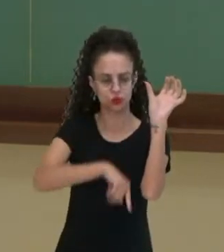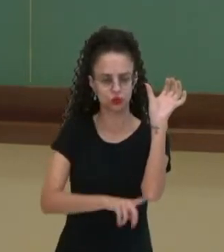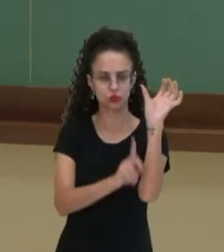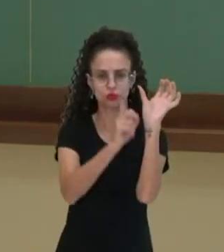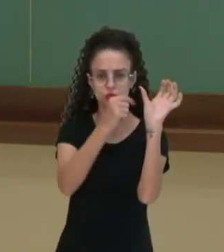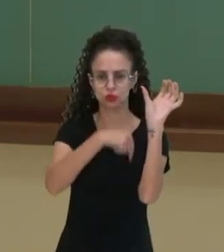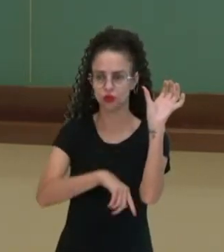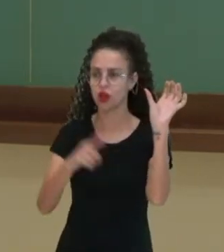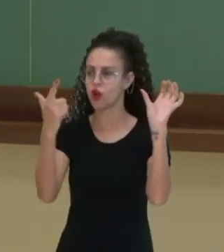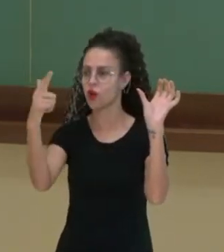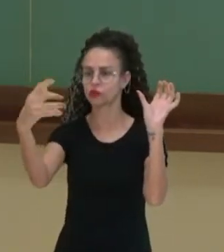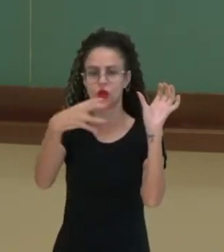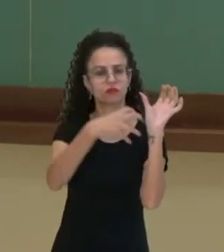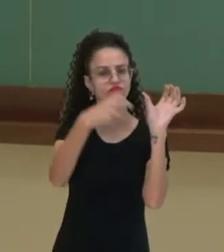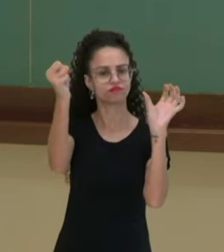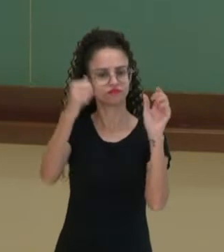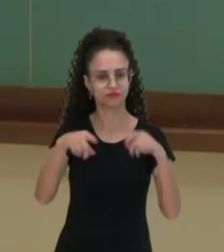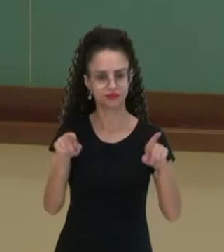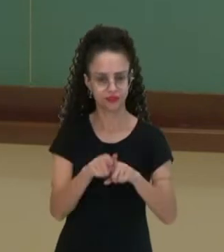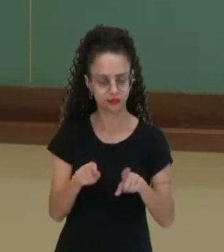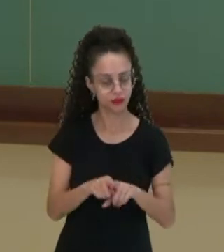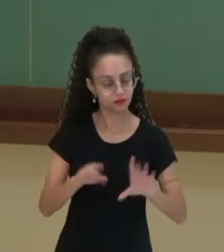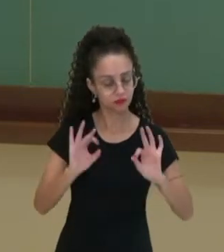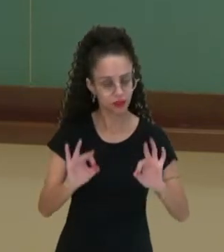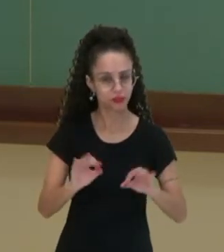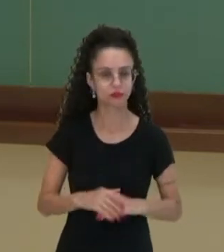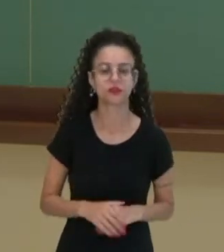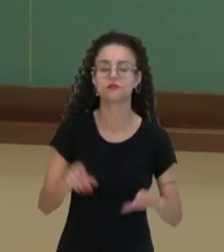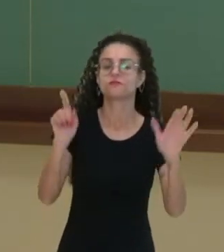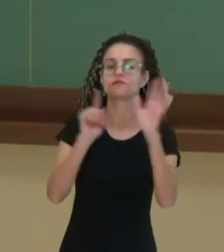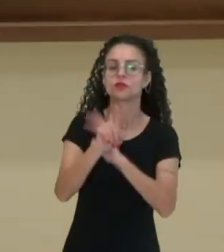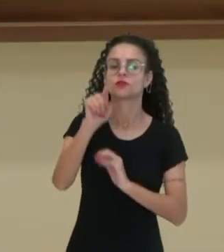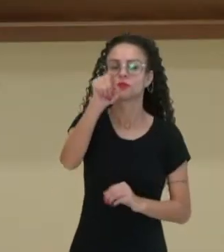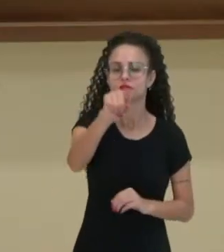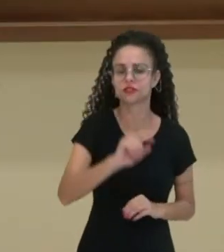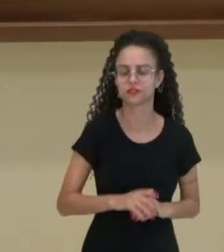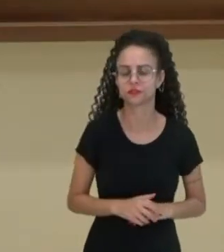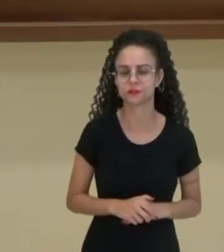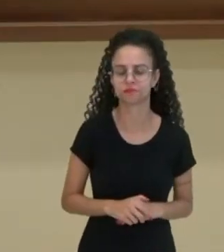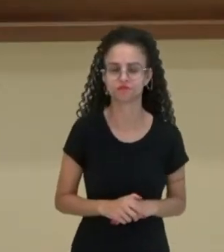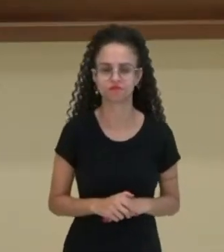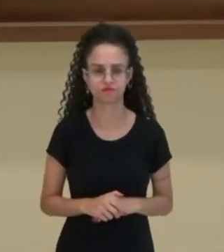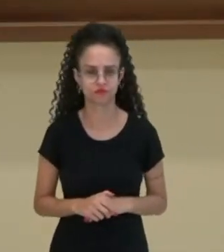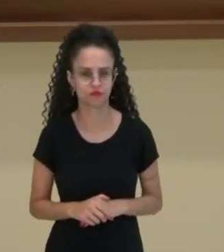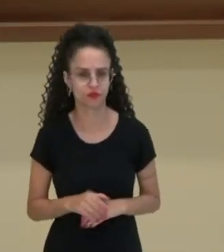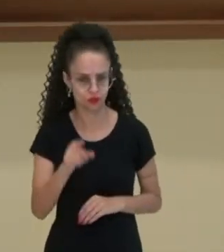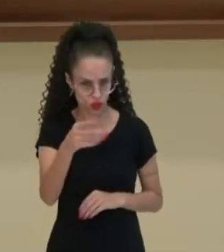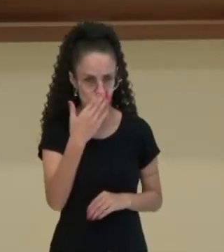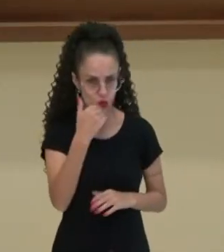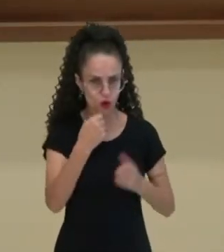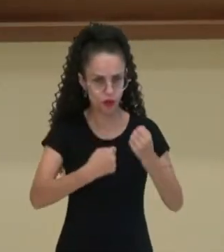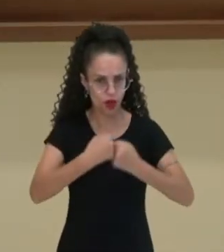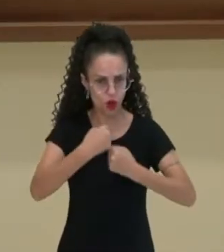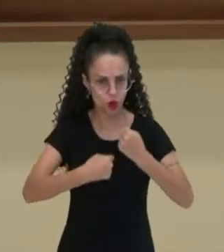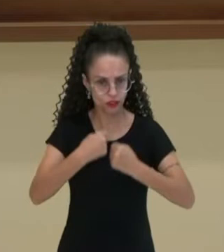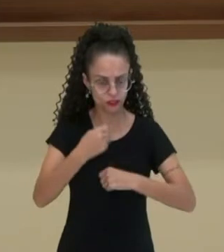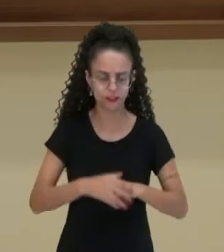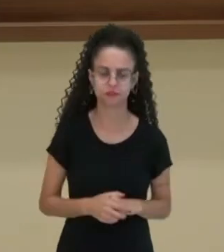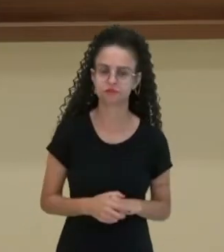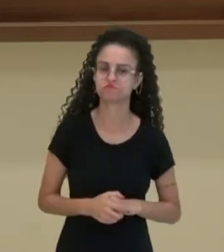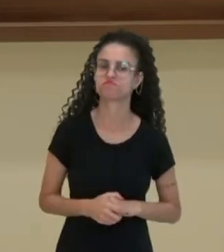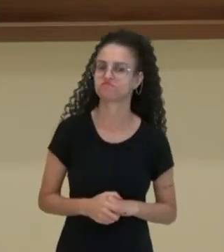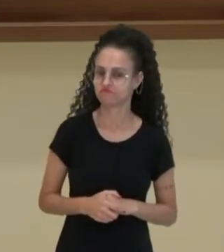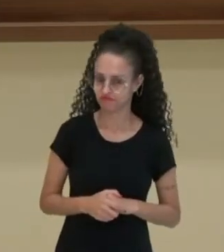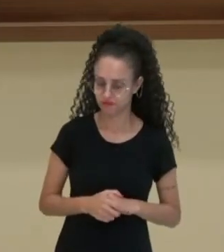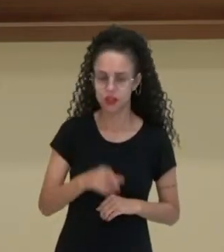de alimento para os outros seres vivos. Isso mesmo, quero perguntar para você. Você não come arroz?